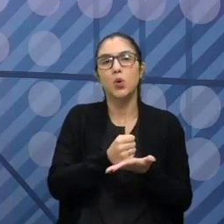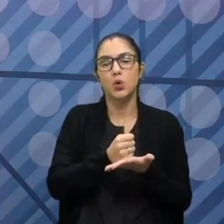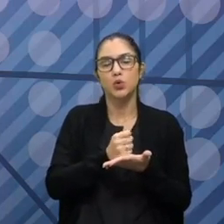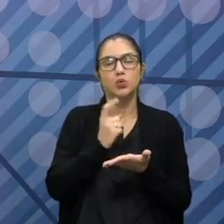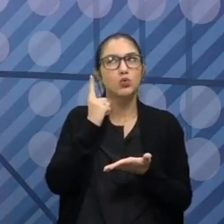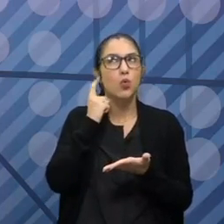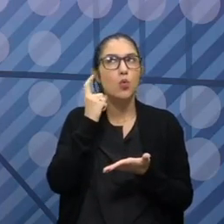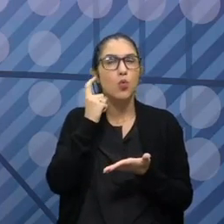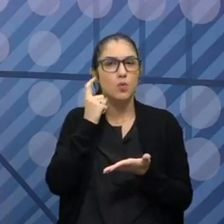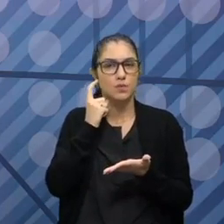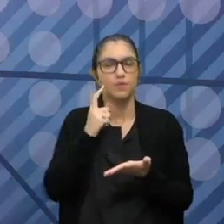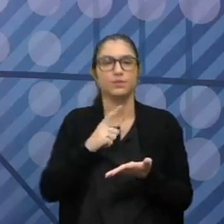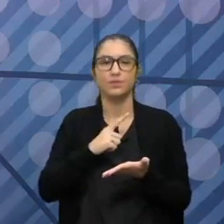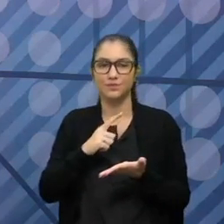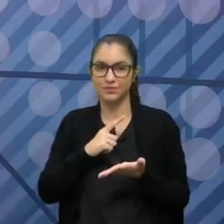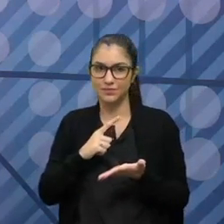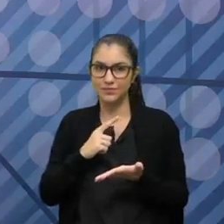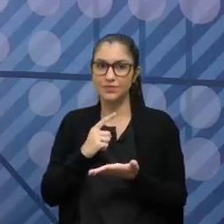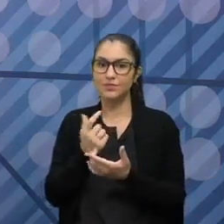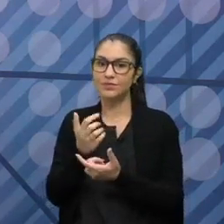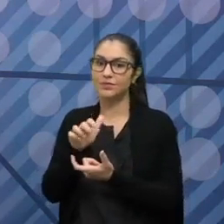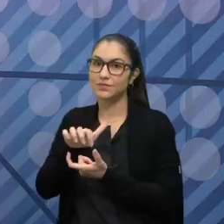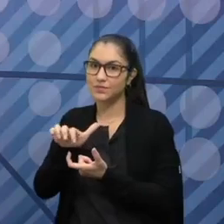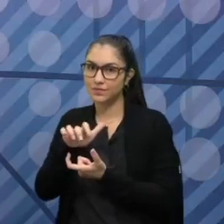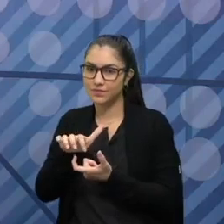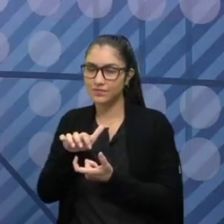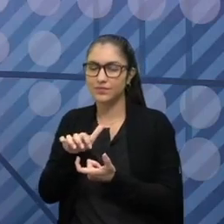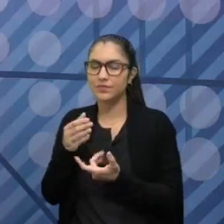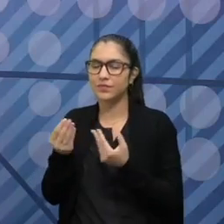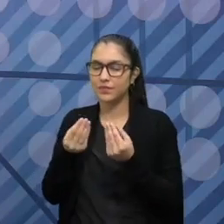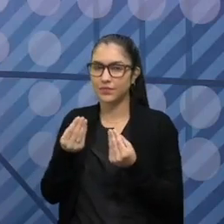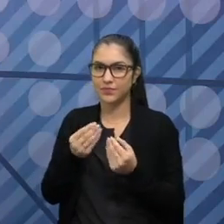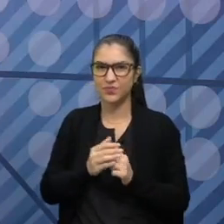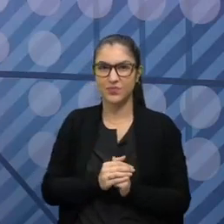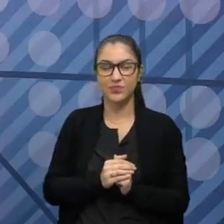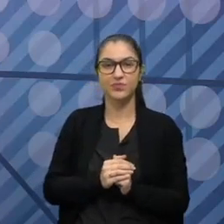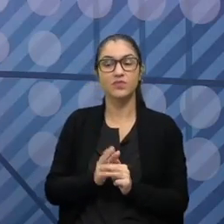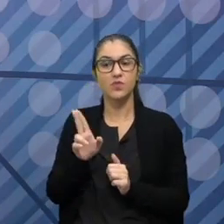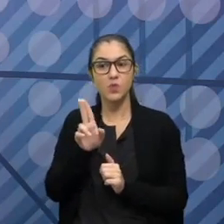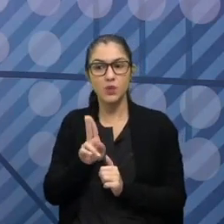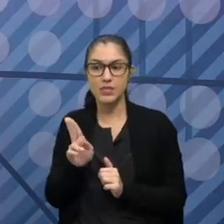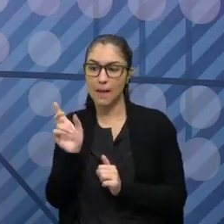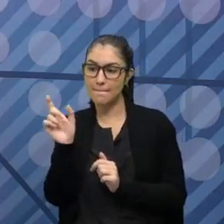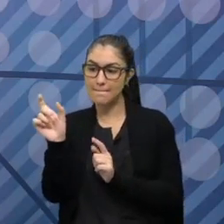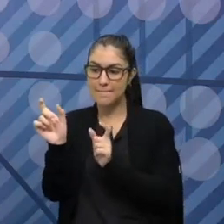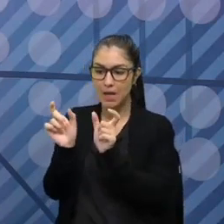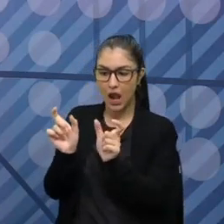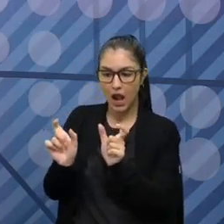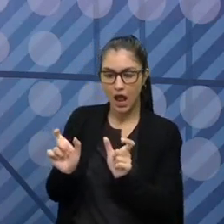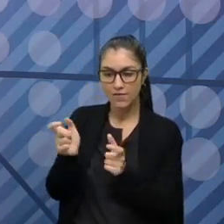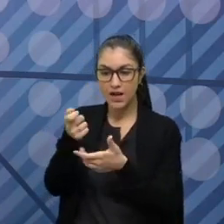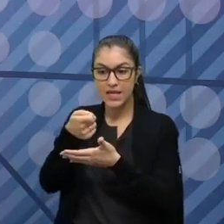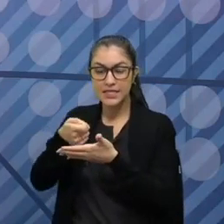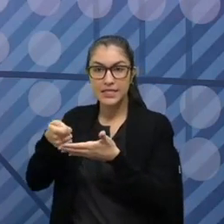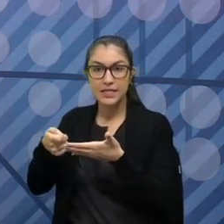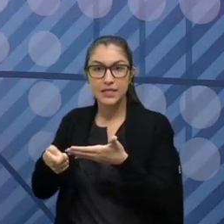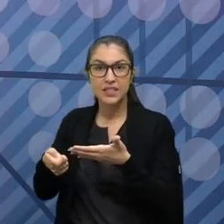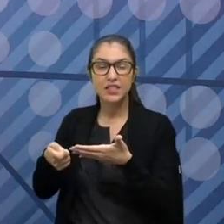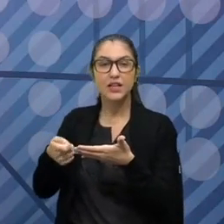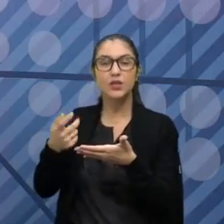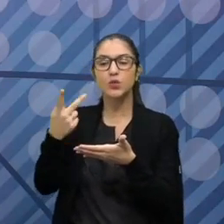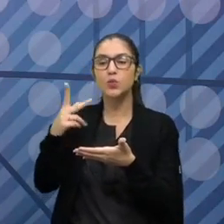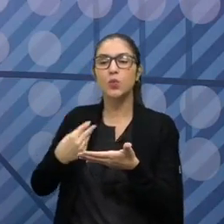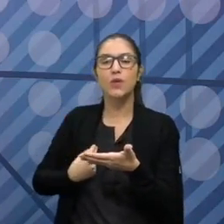nós trabalhamos a questão do letramento. Como que seria isso? Usar as palavras, usar a escrita nas suas